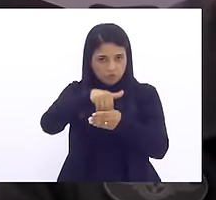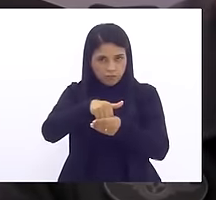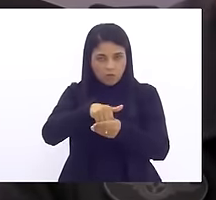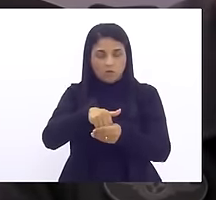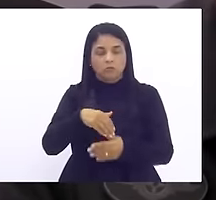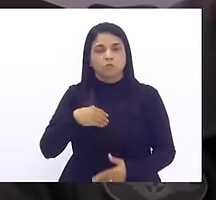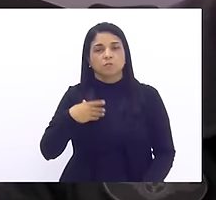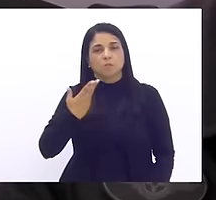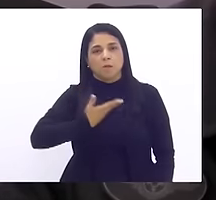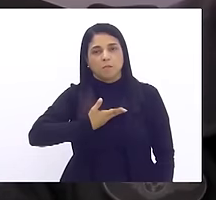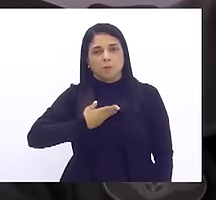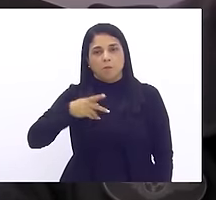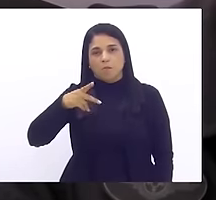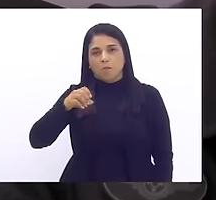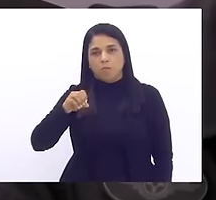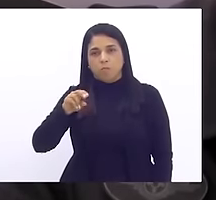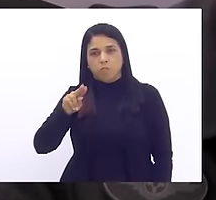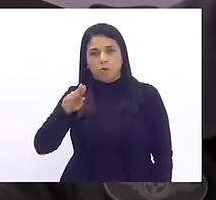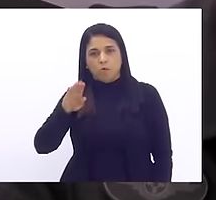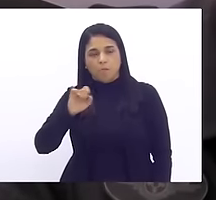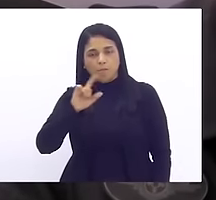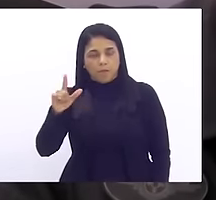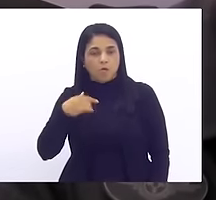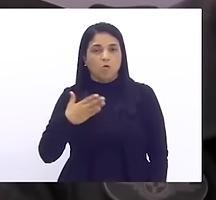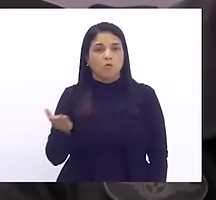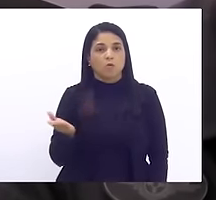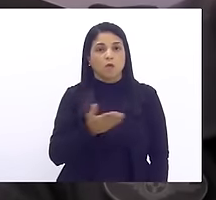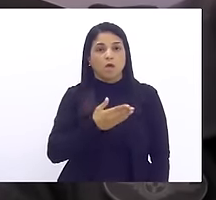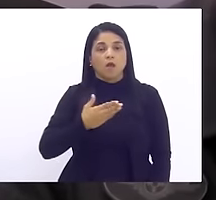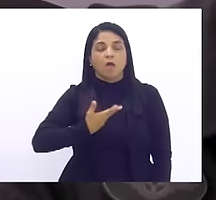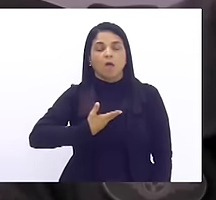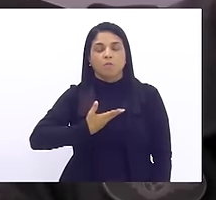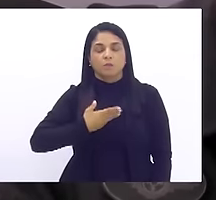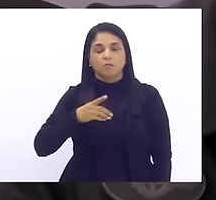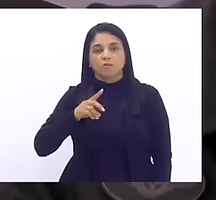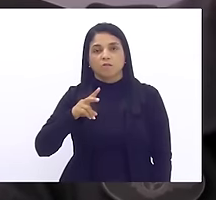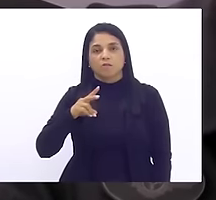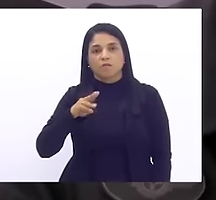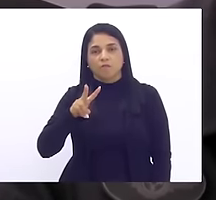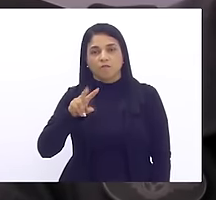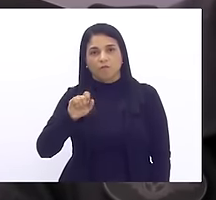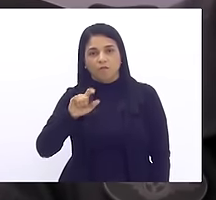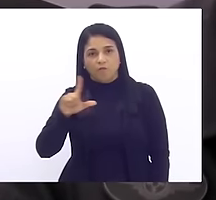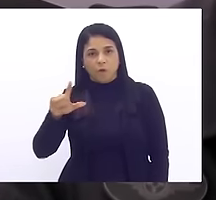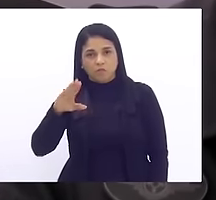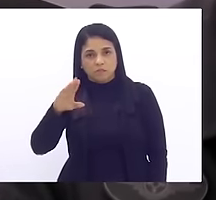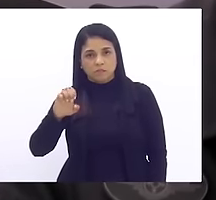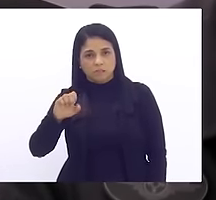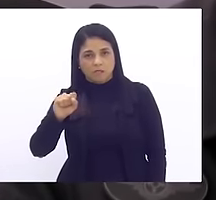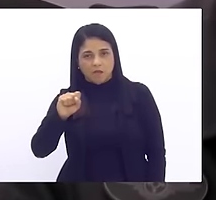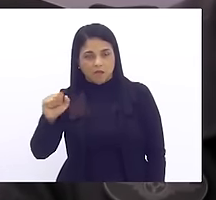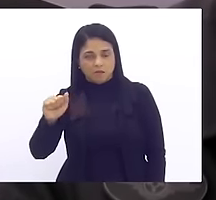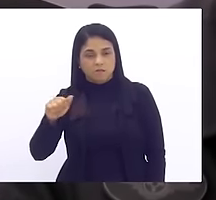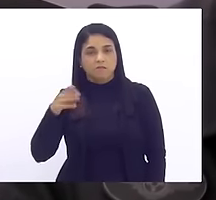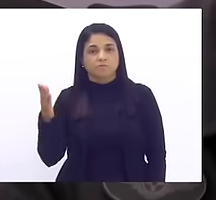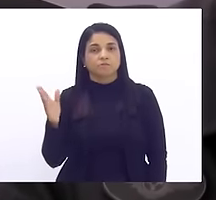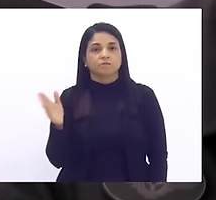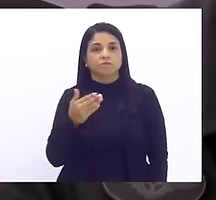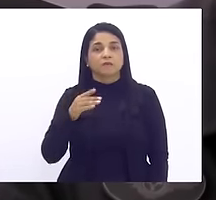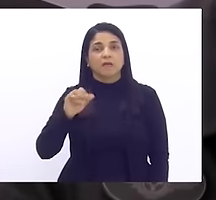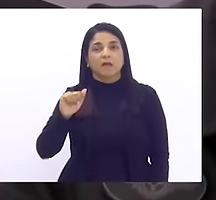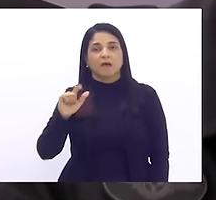amigo deputado bobel Deputado laroni já com quem já trabalhei o pau do Ceasa mas são mais de 500 mil eleitores então é uma grande satisfação